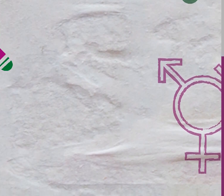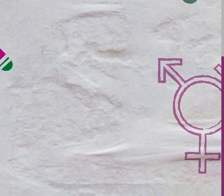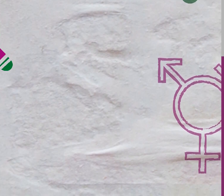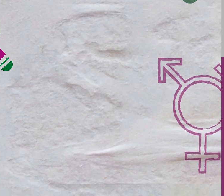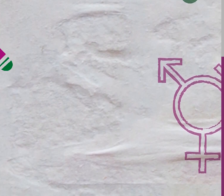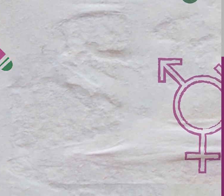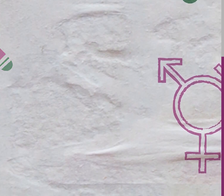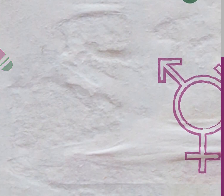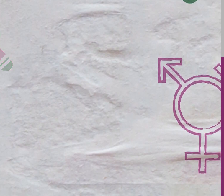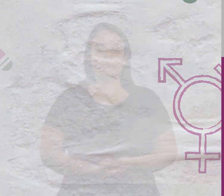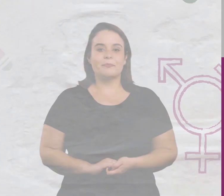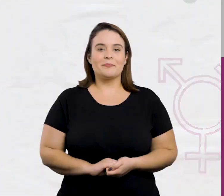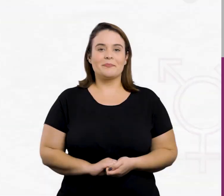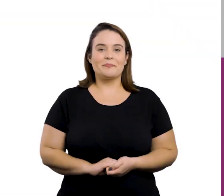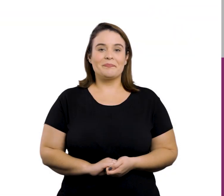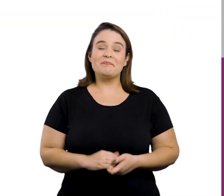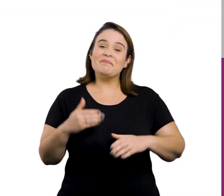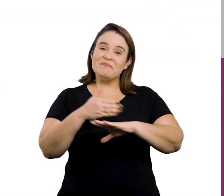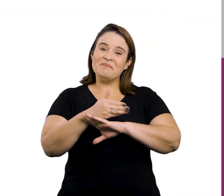em libras.